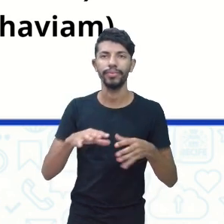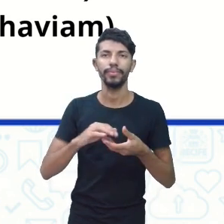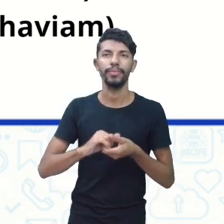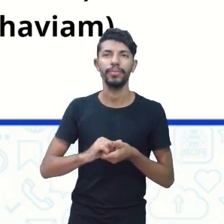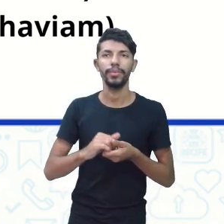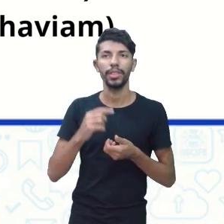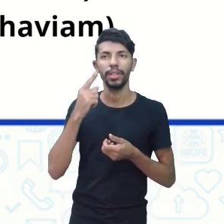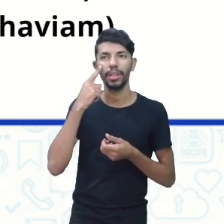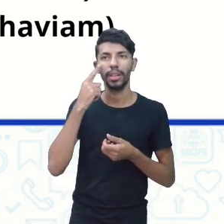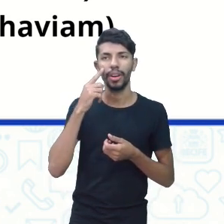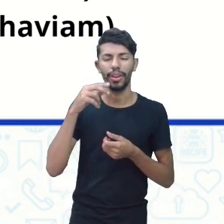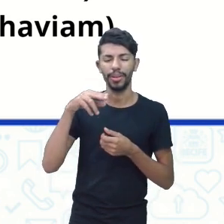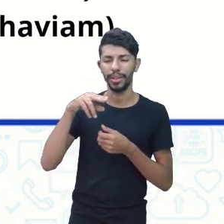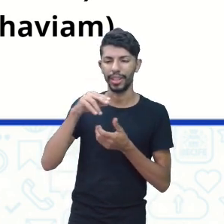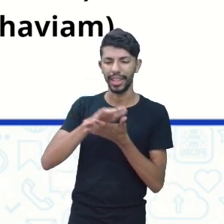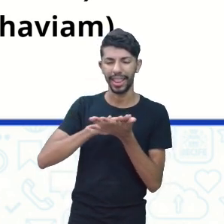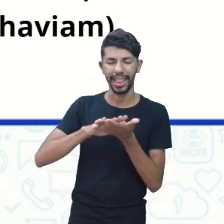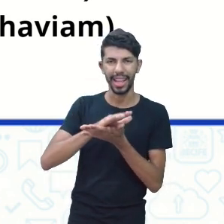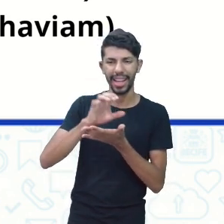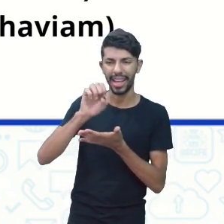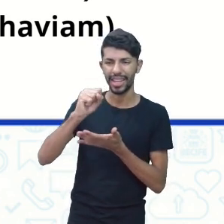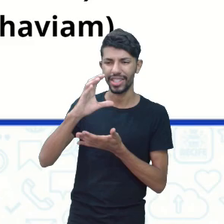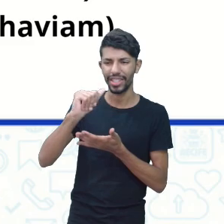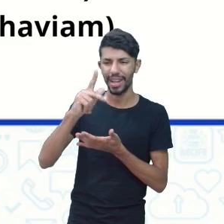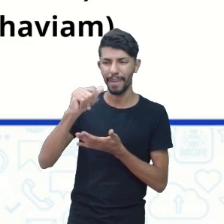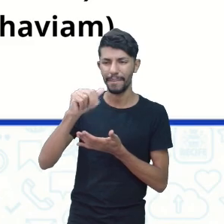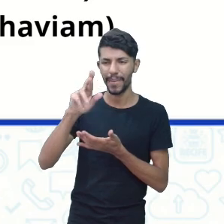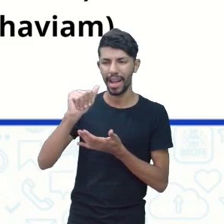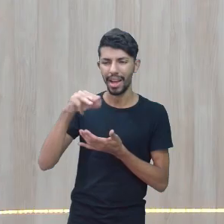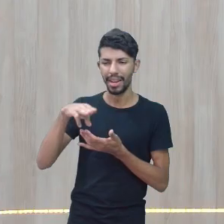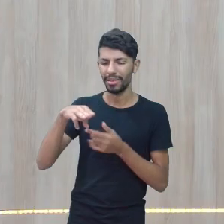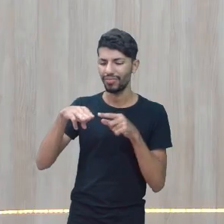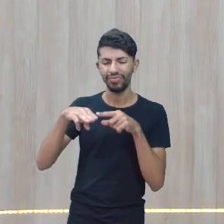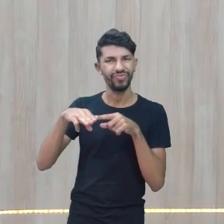Nada escaparam. Fica legal? O que é que vocês acham?